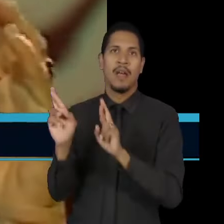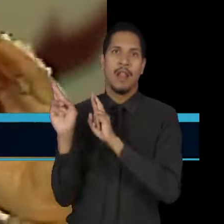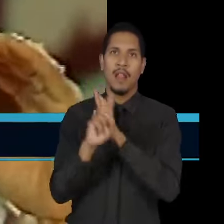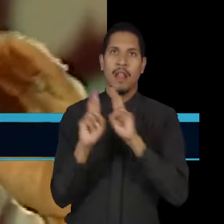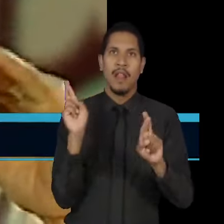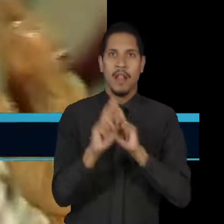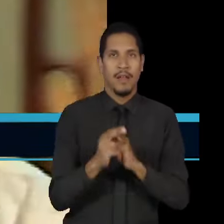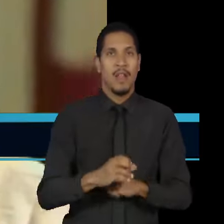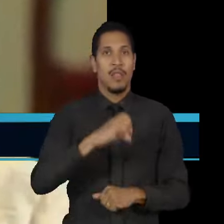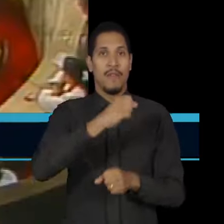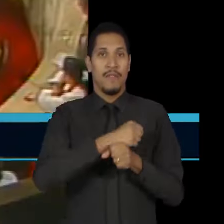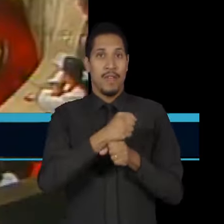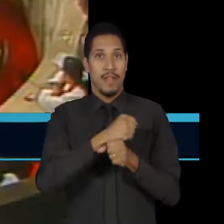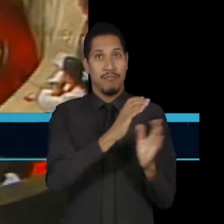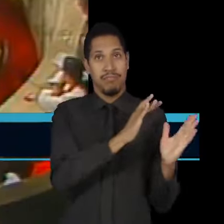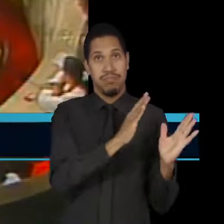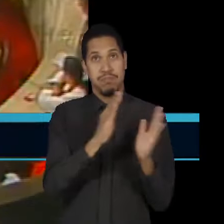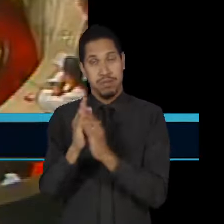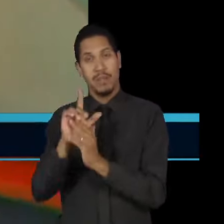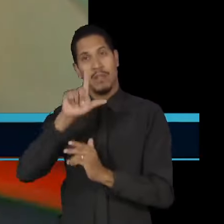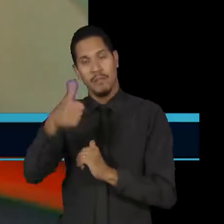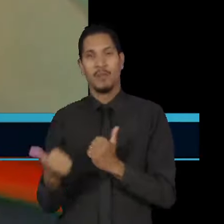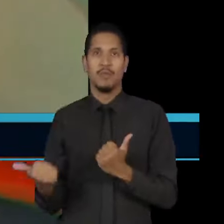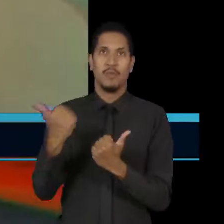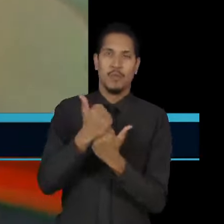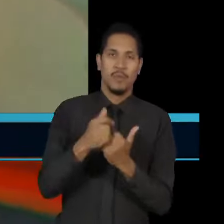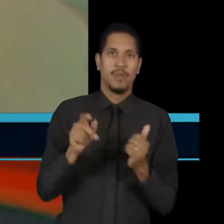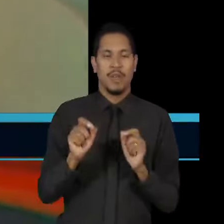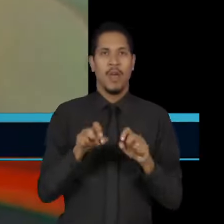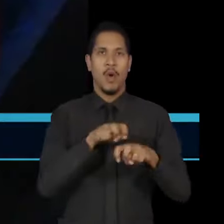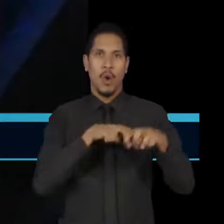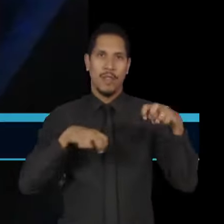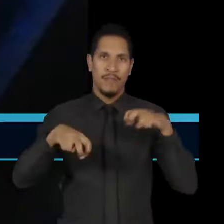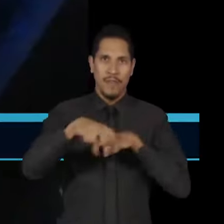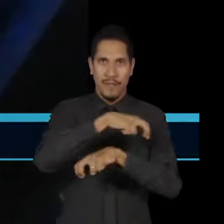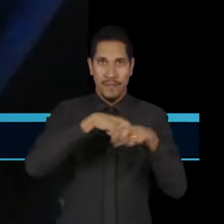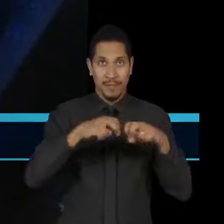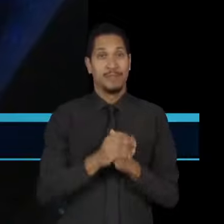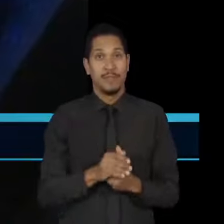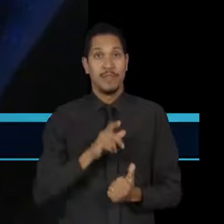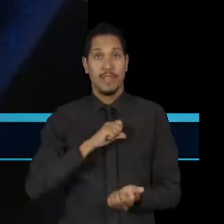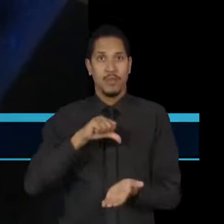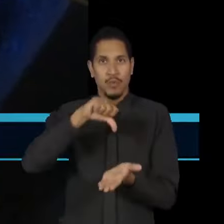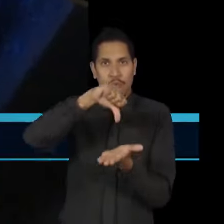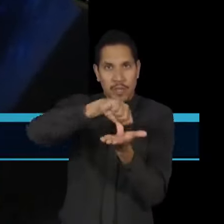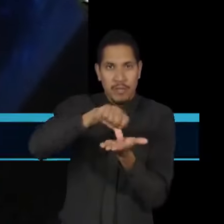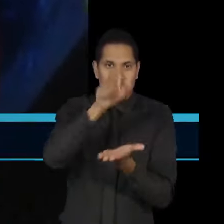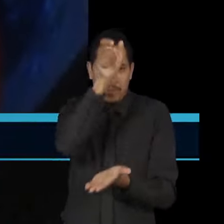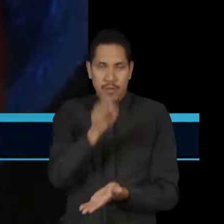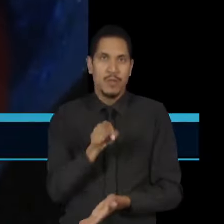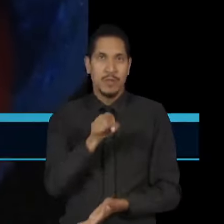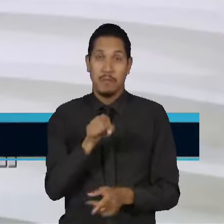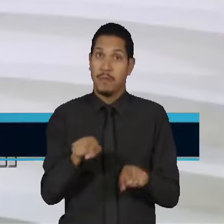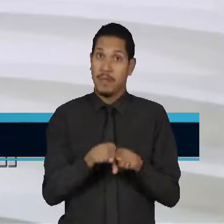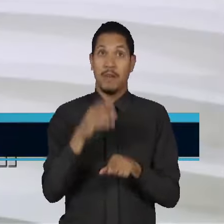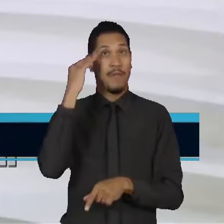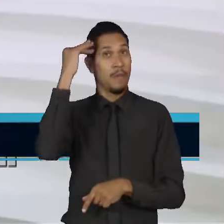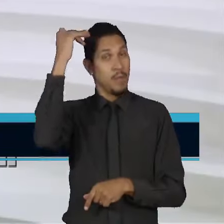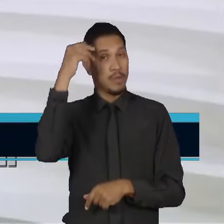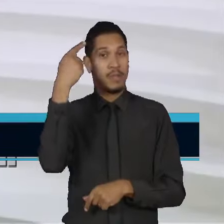de 9 anos no ar, o programa foi substituído pelo Roda Viva. No centro, personalidades nacionais